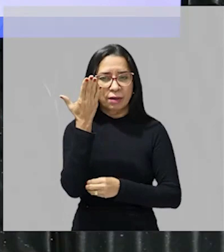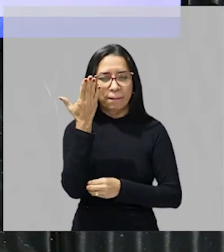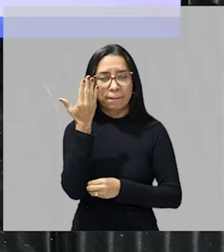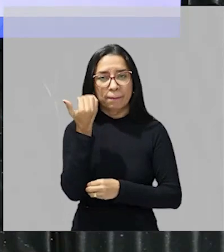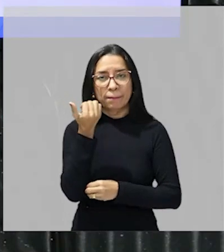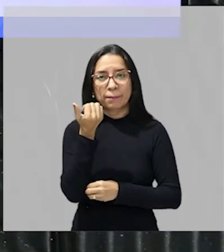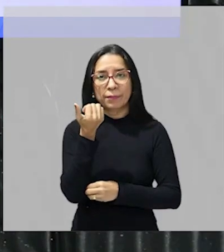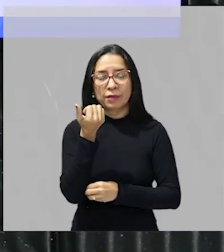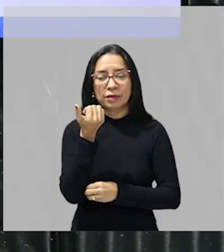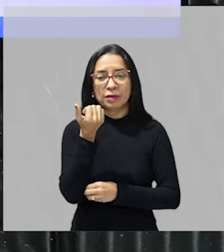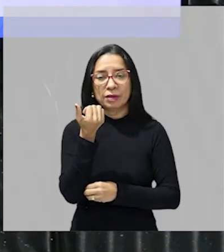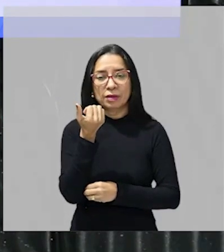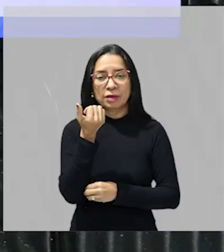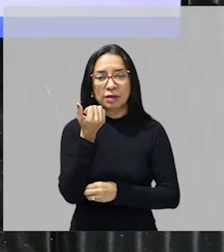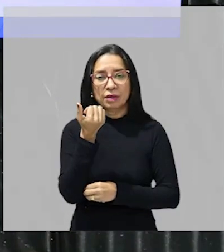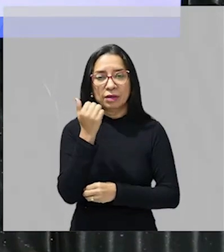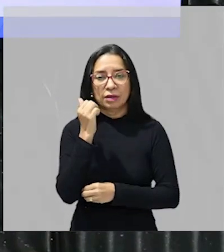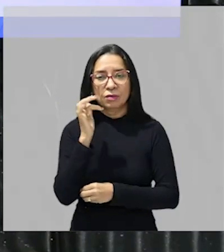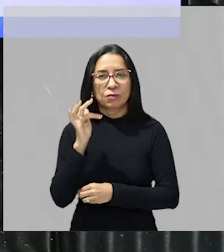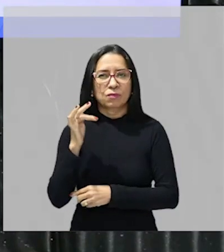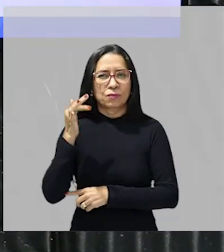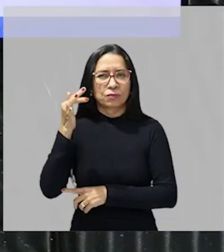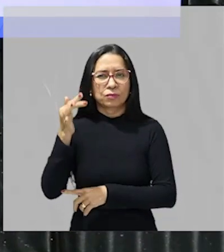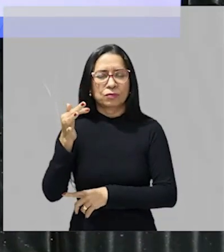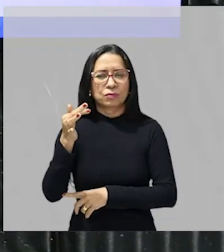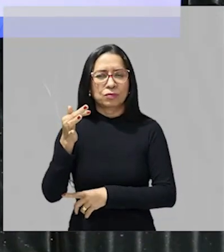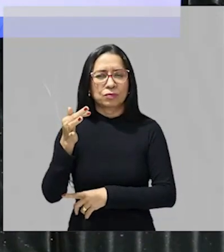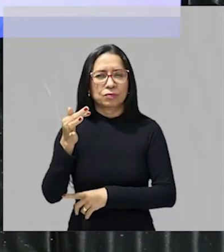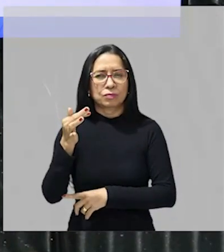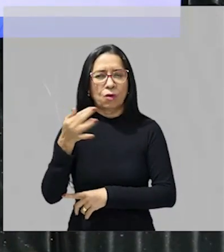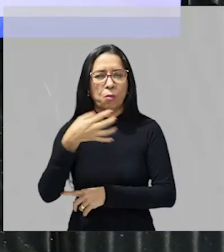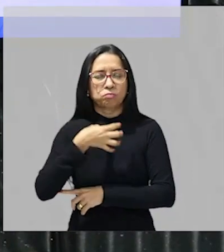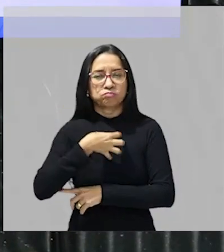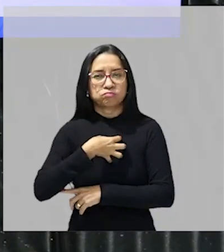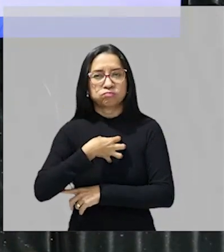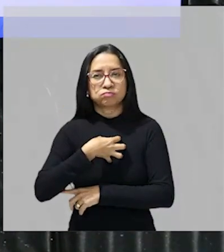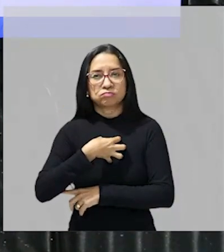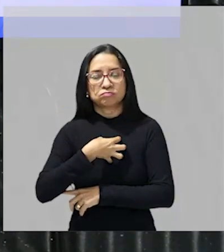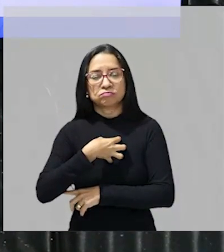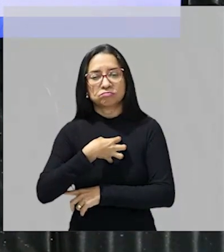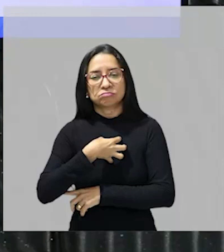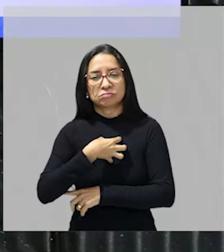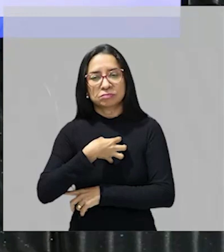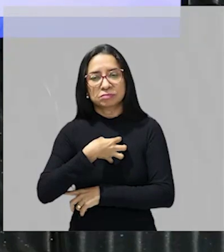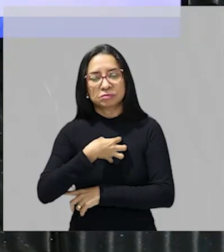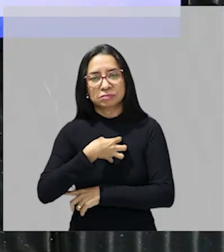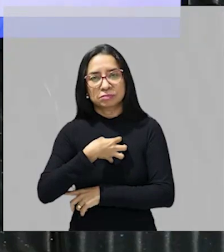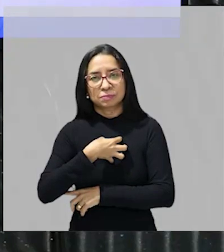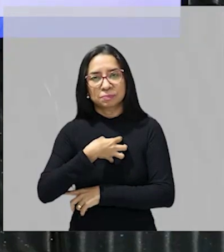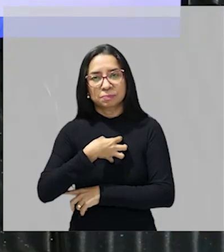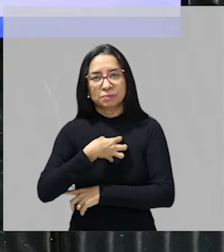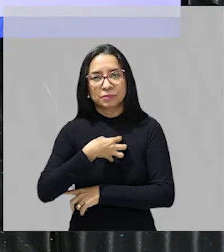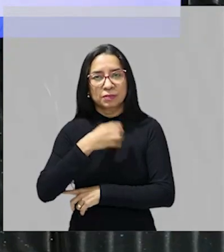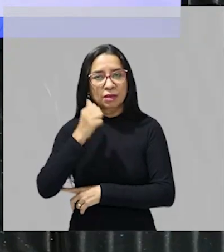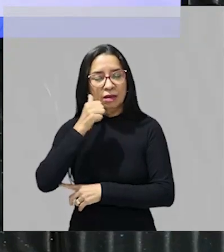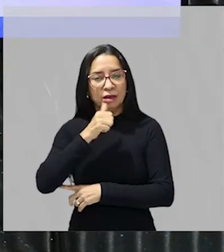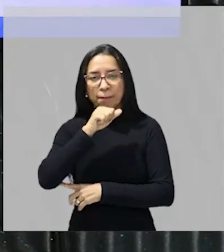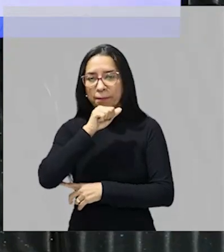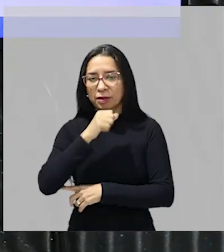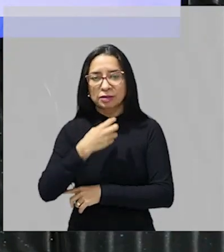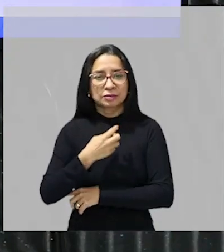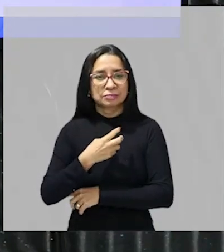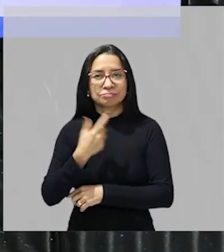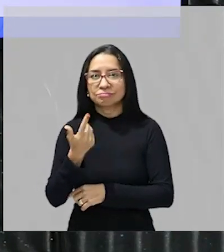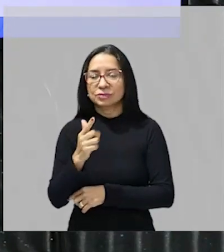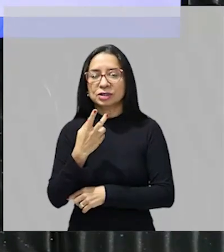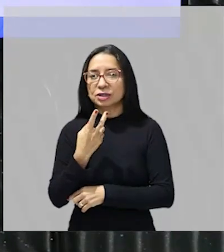identificar presságios nos sonhos dele, tá? Então, ela não foi capaz disso. Então, aqui, ó, destino